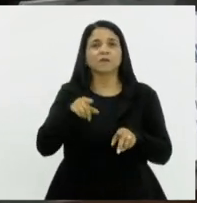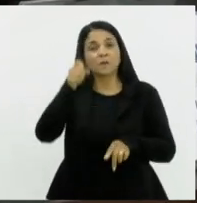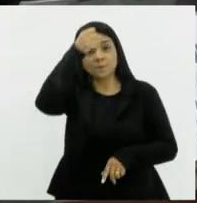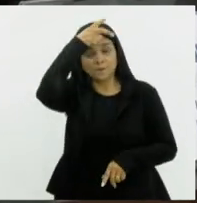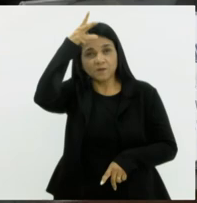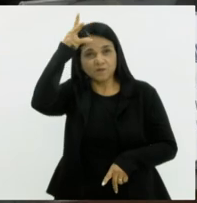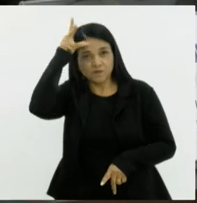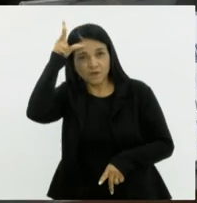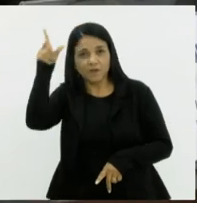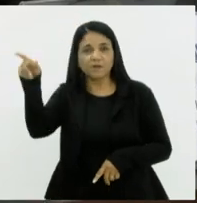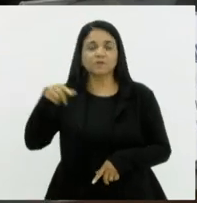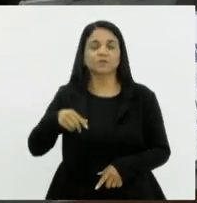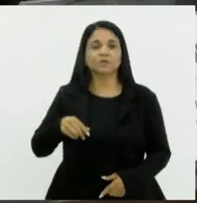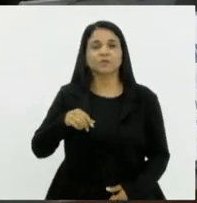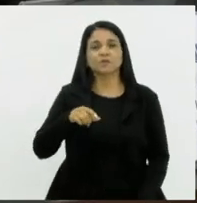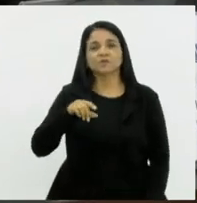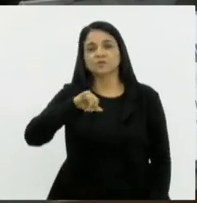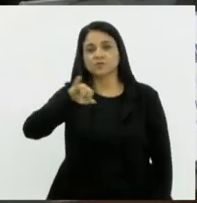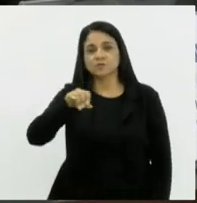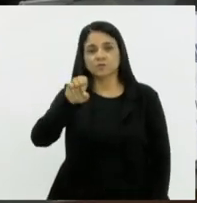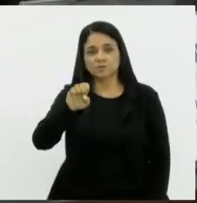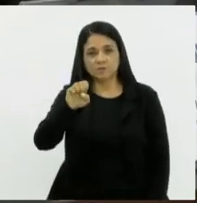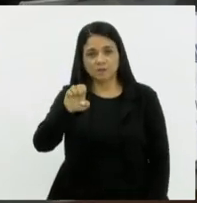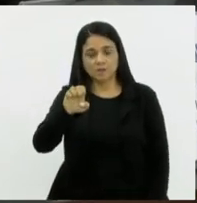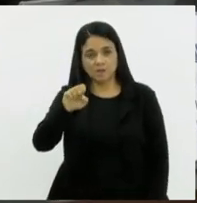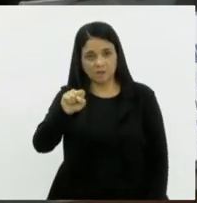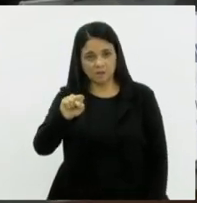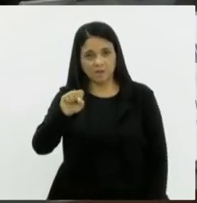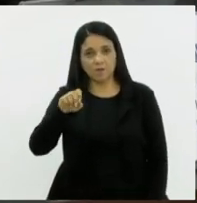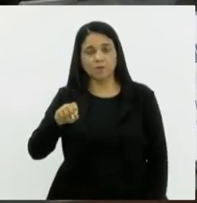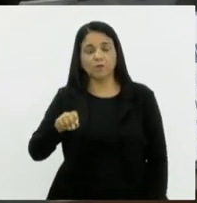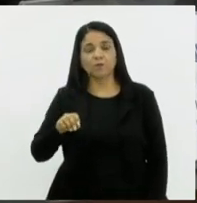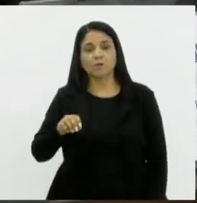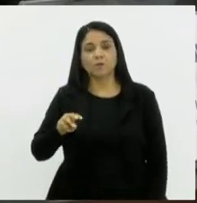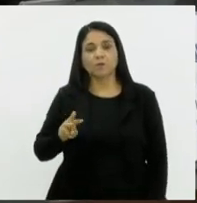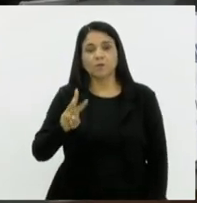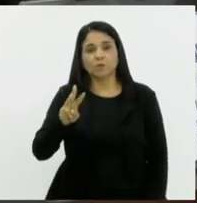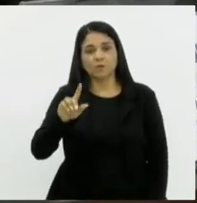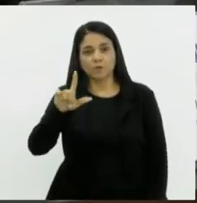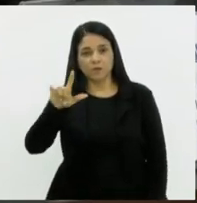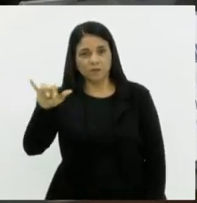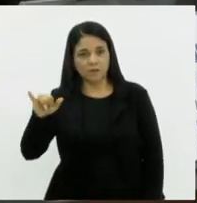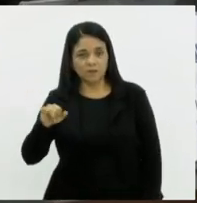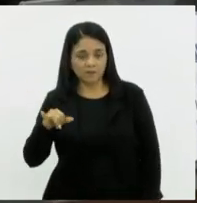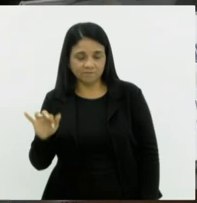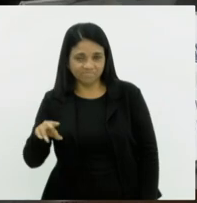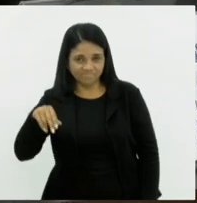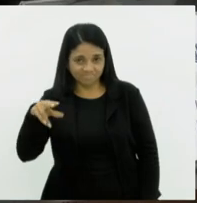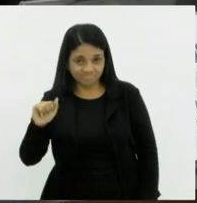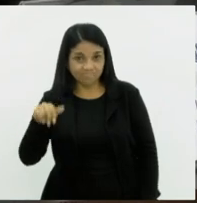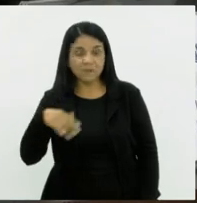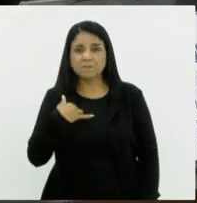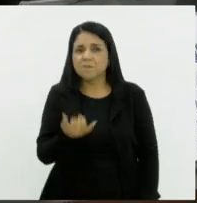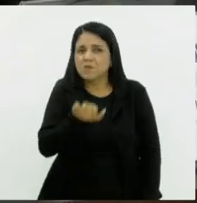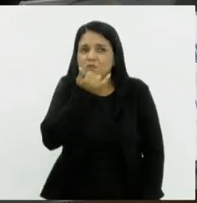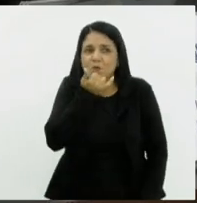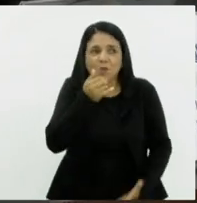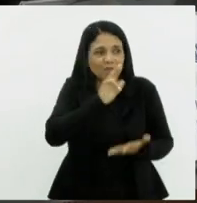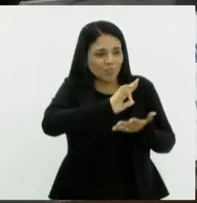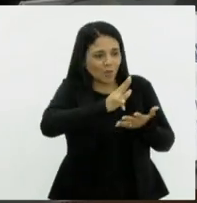Talva, o prefeito Zé William de São Fidélis, me perdoe se eu não vi aqui mais ninguém ainda,